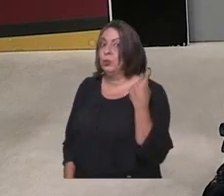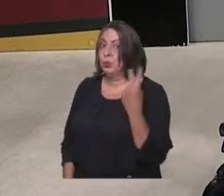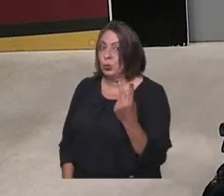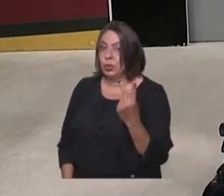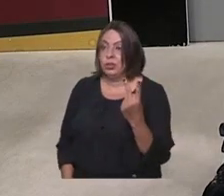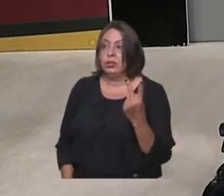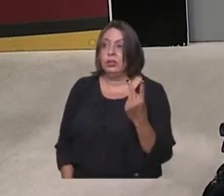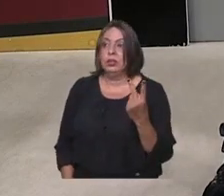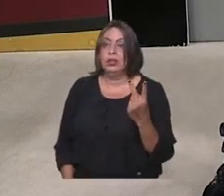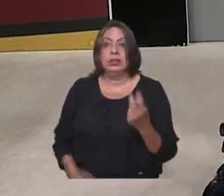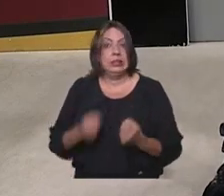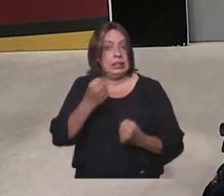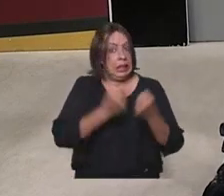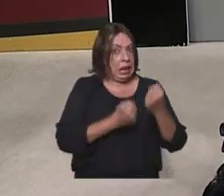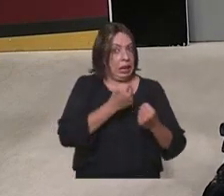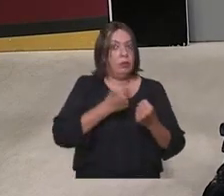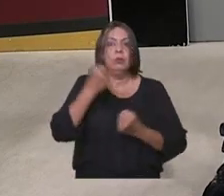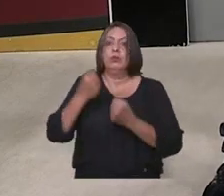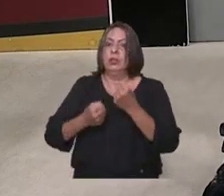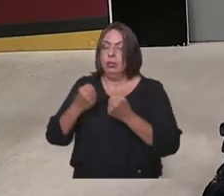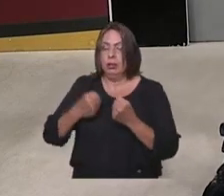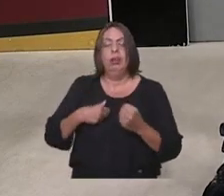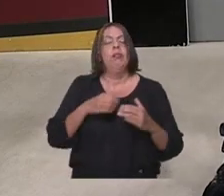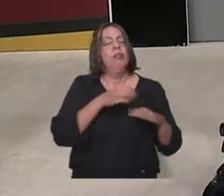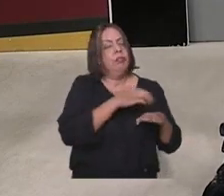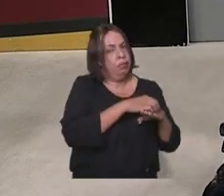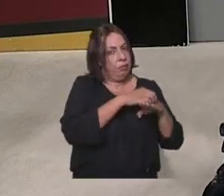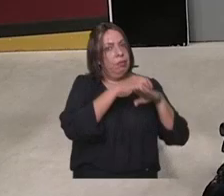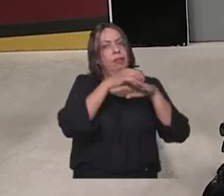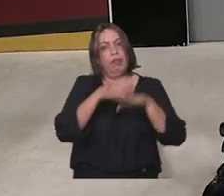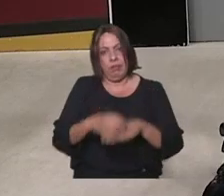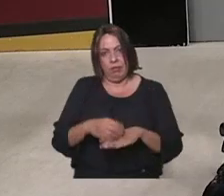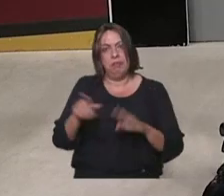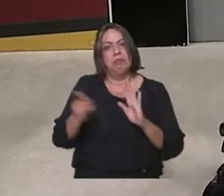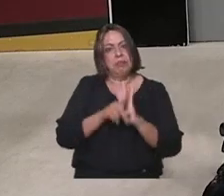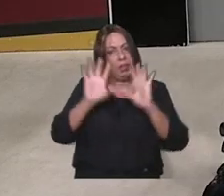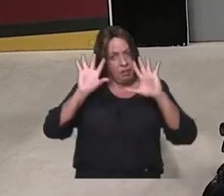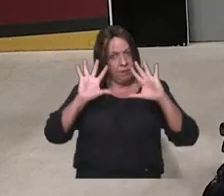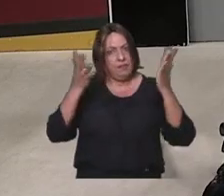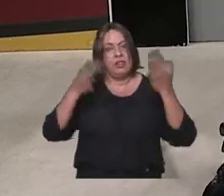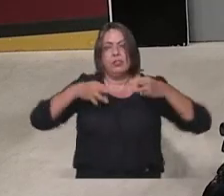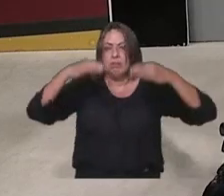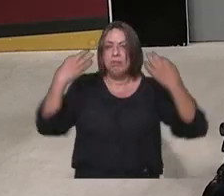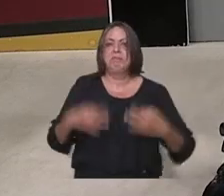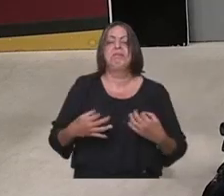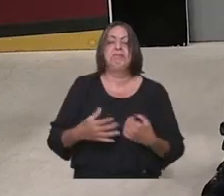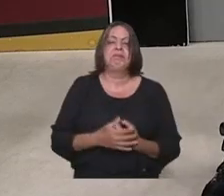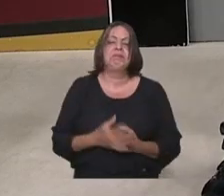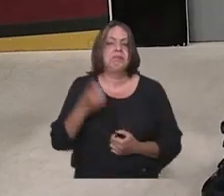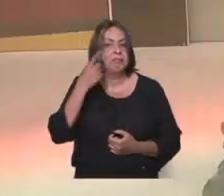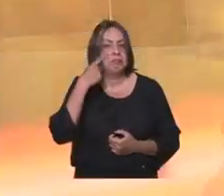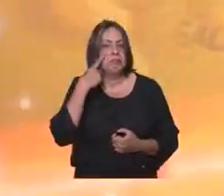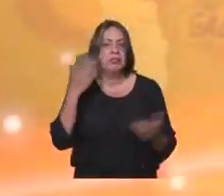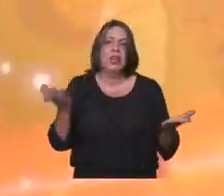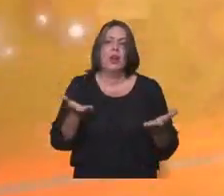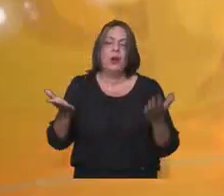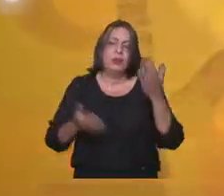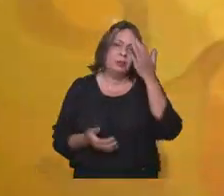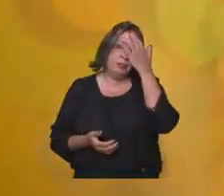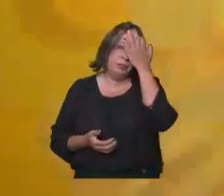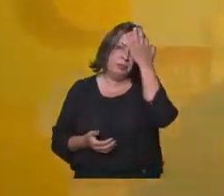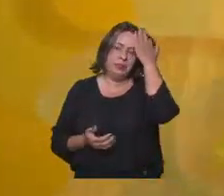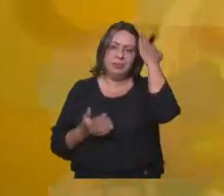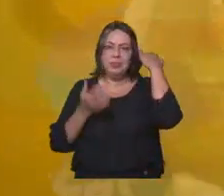faturou aí dois carrões? Pois é, a entrega foi bonita, a festa foi garantida e a gente vai conferir agora.